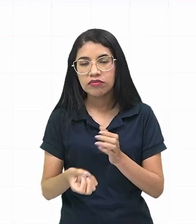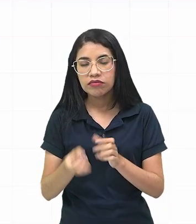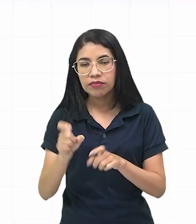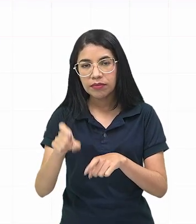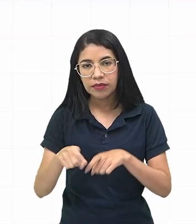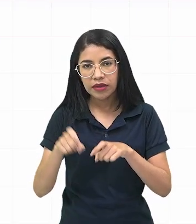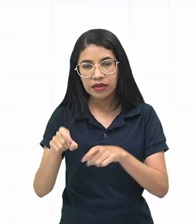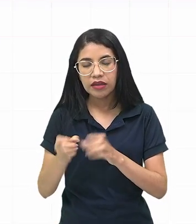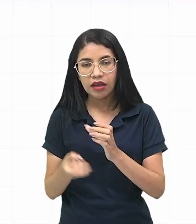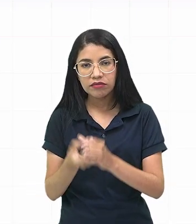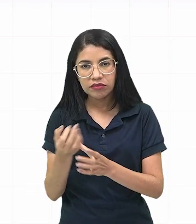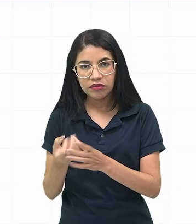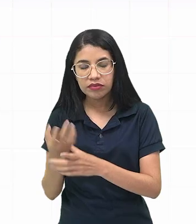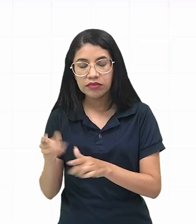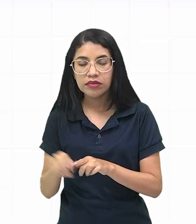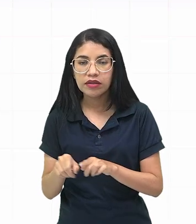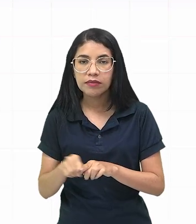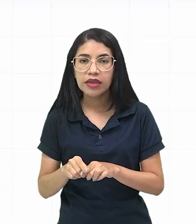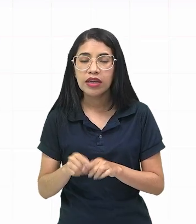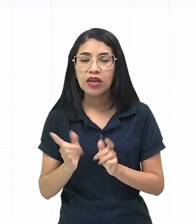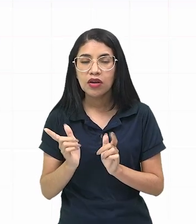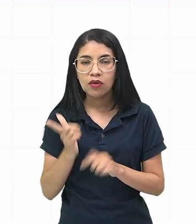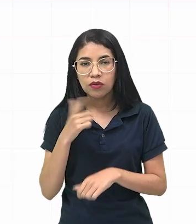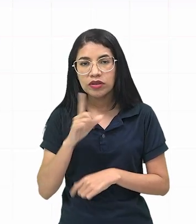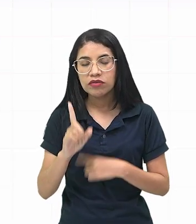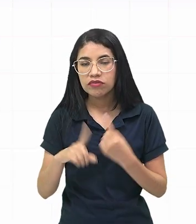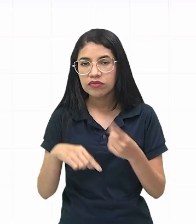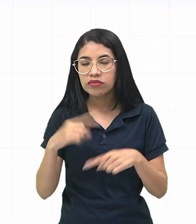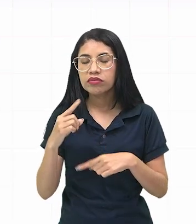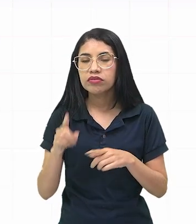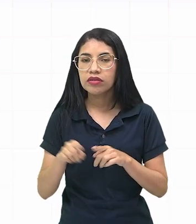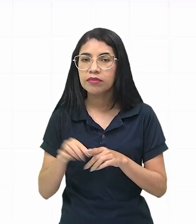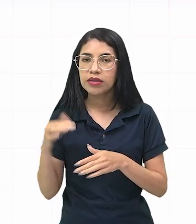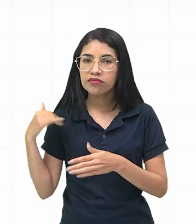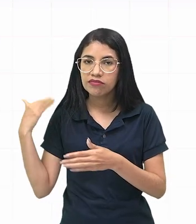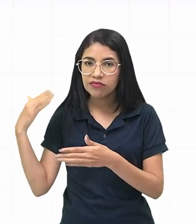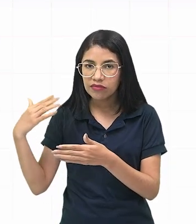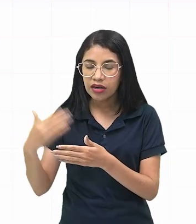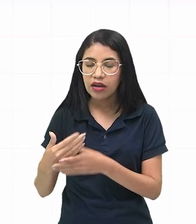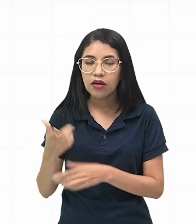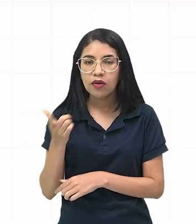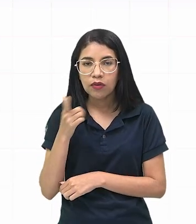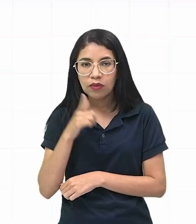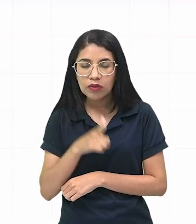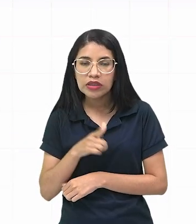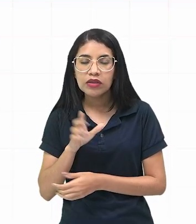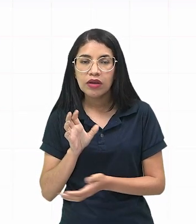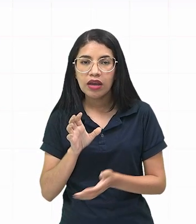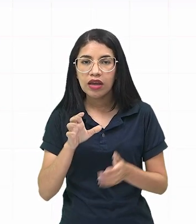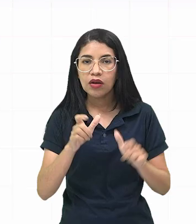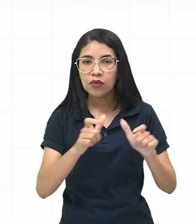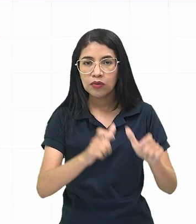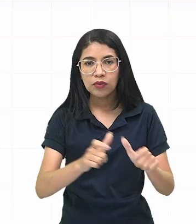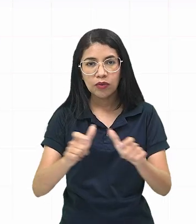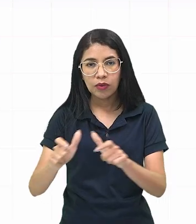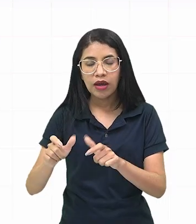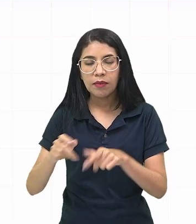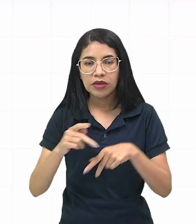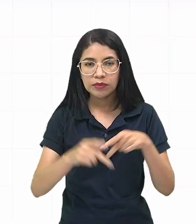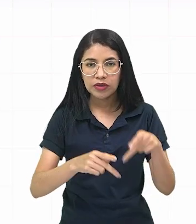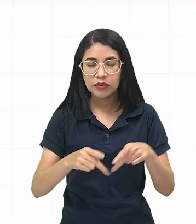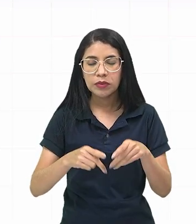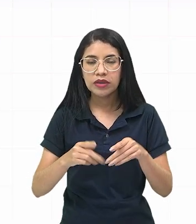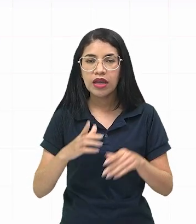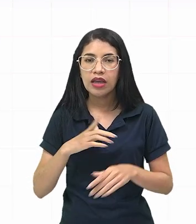uma dinâmica do MST que conseguiu alguns avanços ao longo do tempo, conseguiram assentar pessoas, né? As pessoas